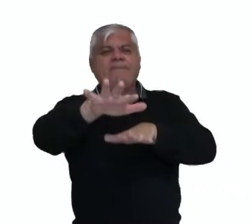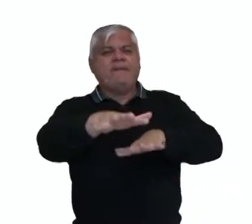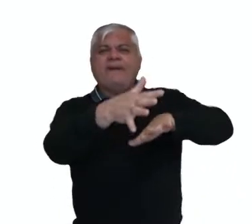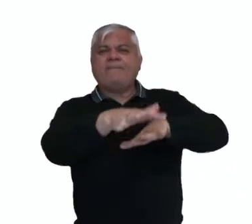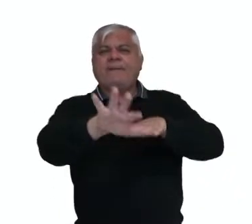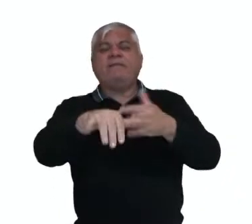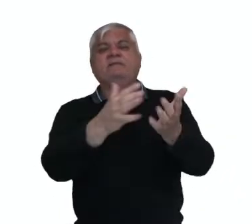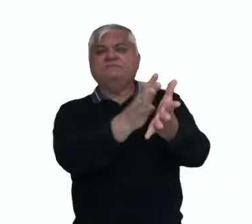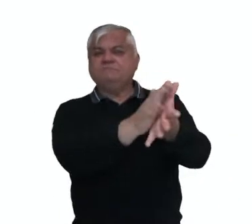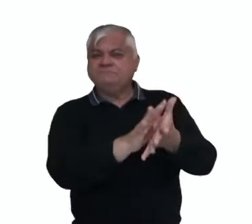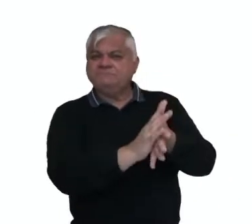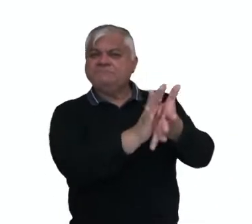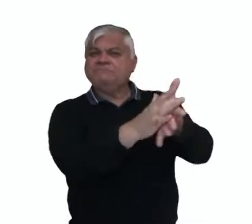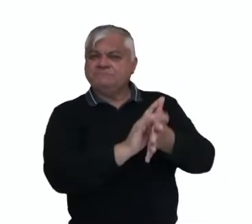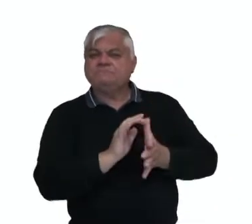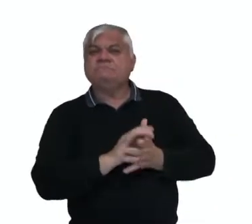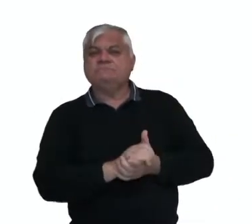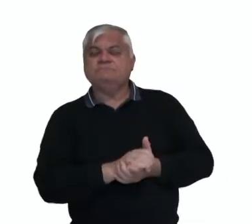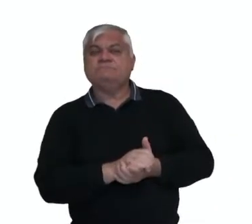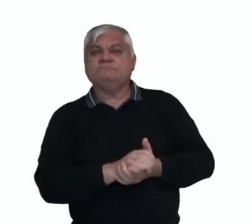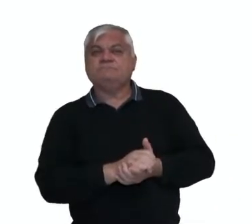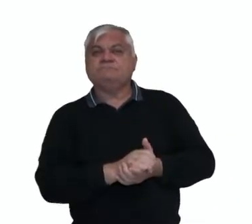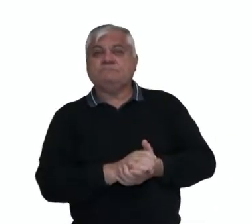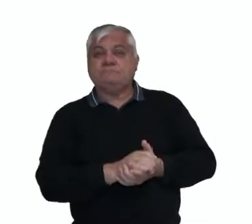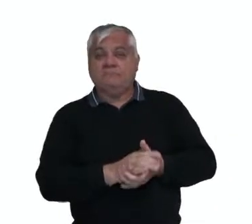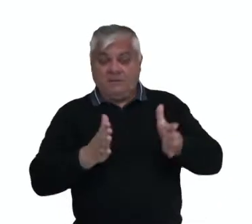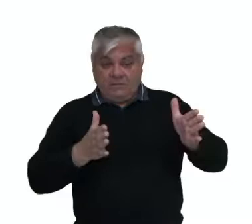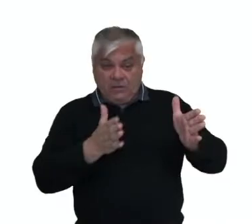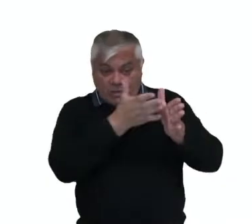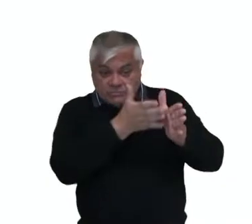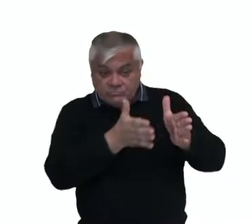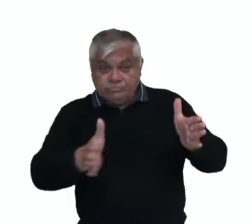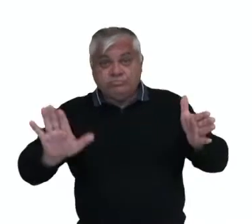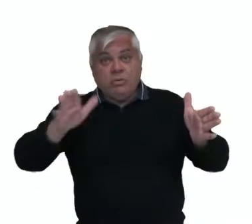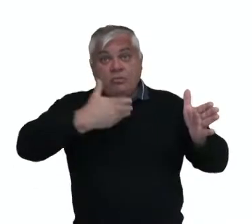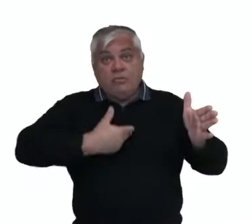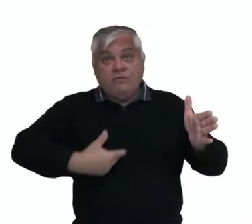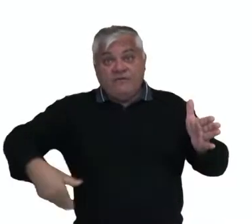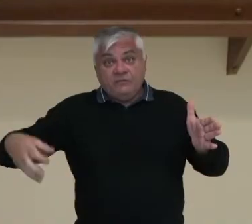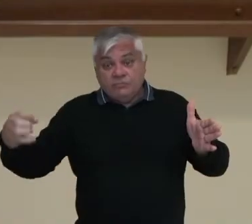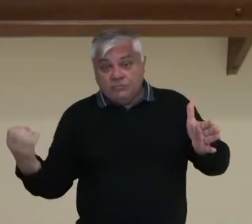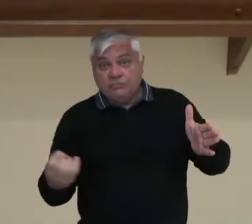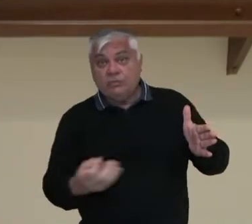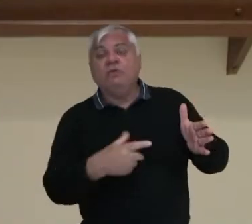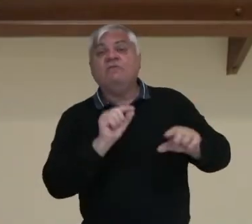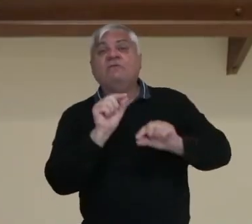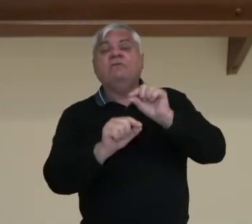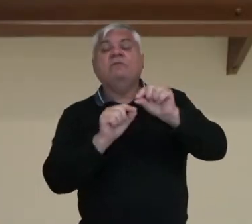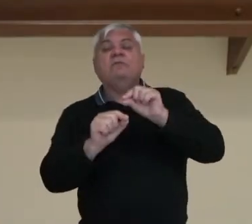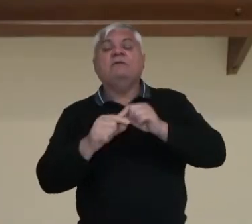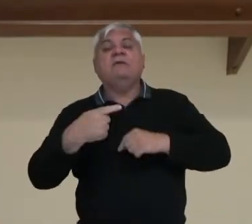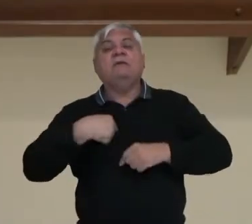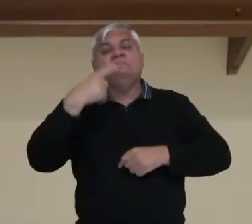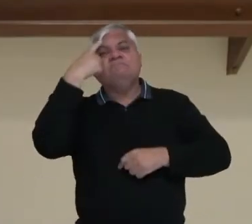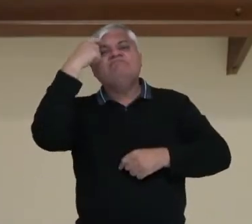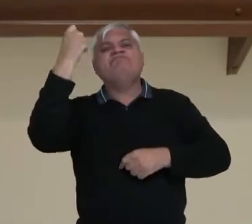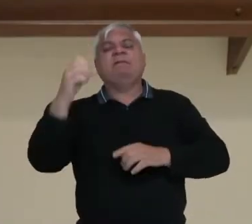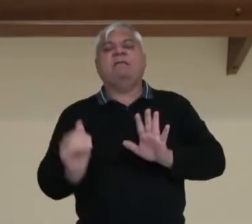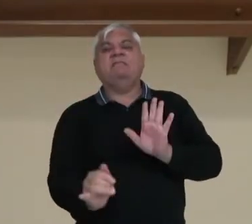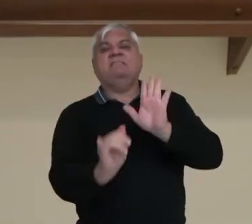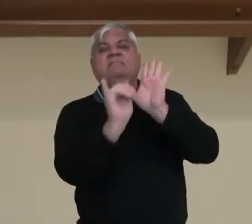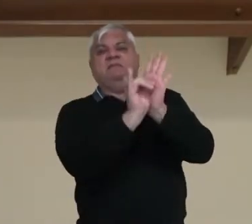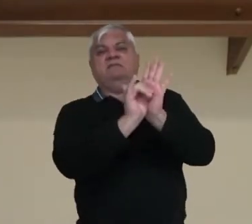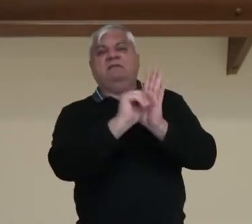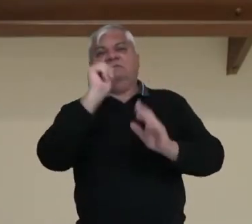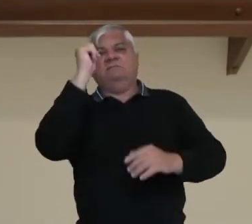Estado Novo, né, os elementos da cultura popular vão ser acionados para a construção de uma identidade